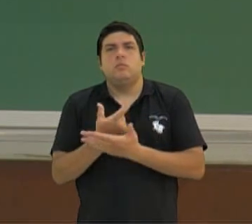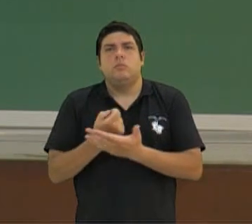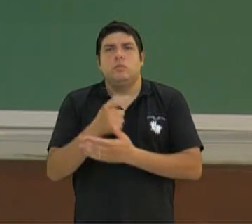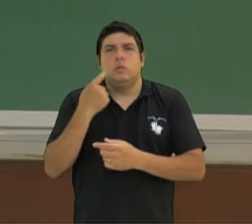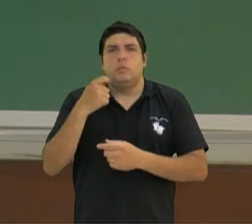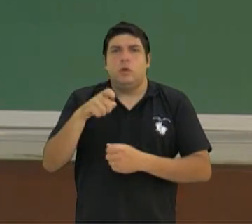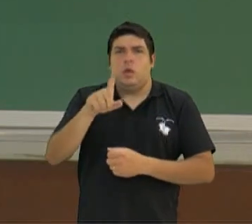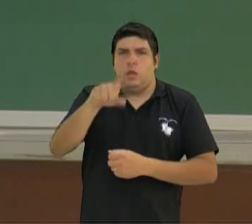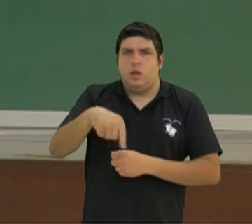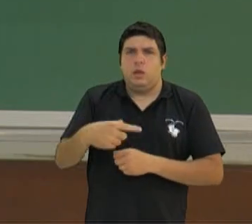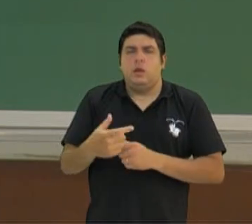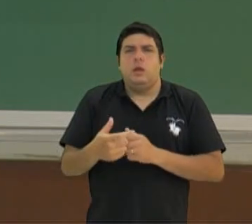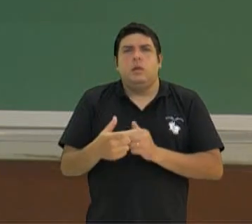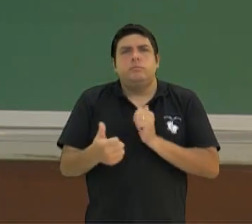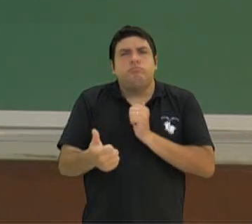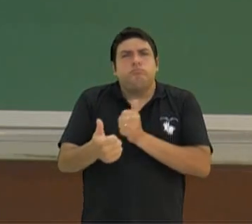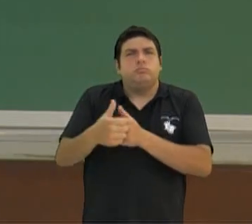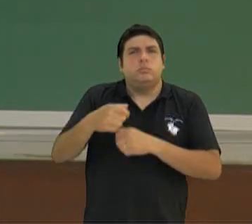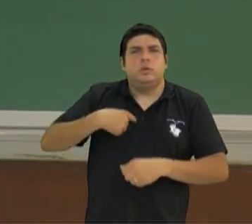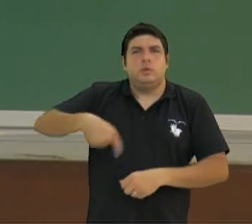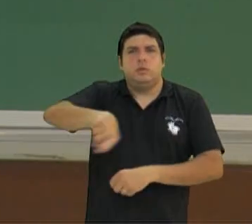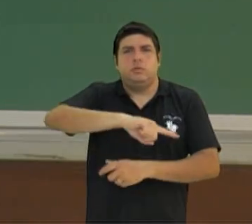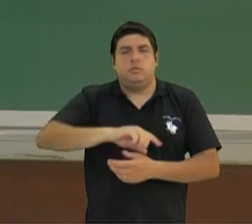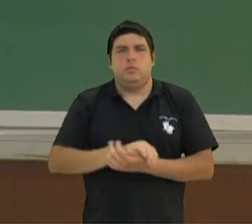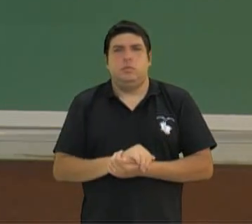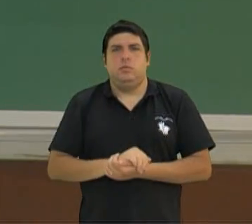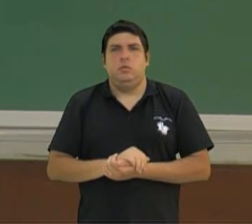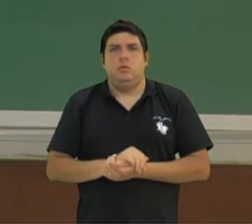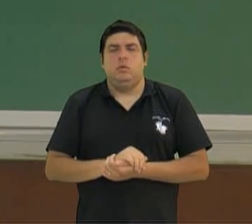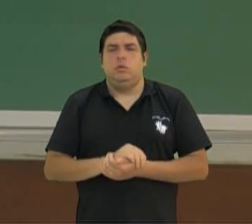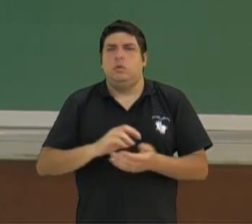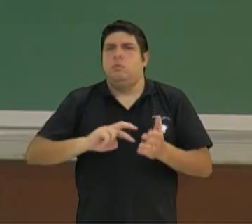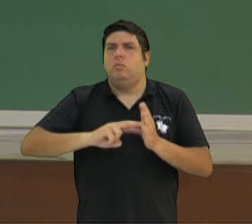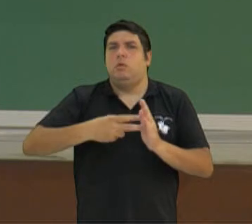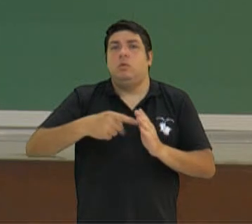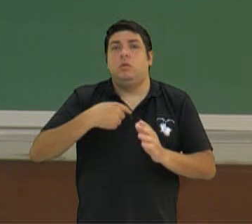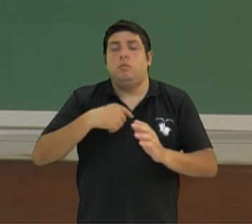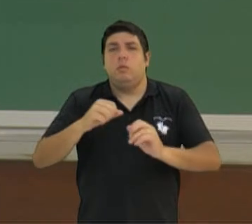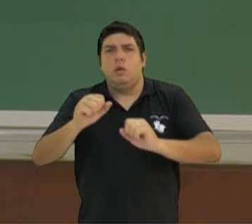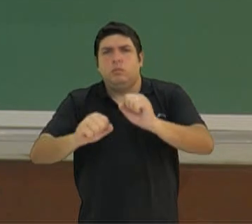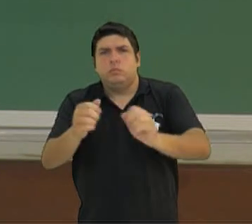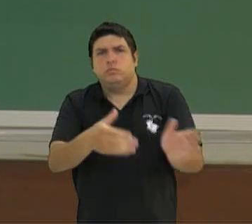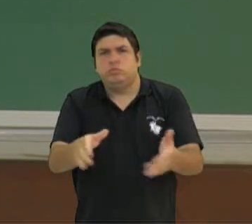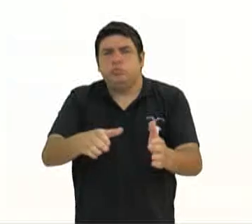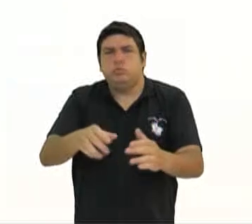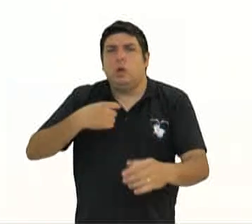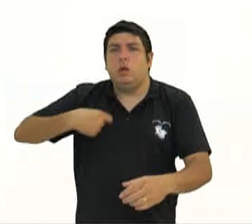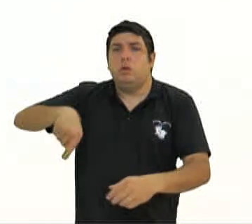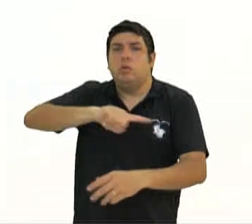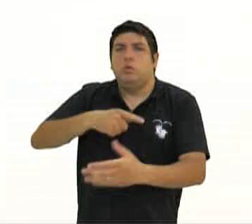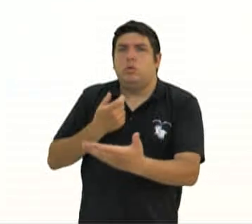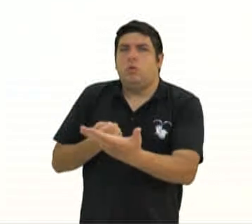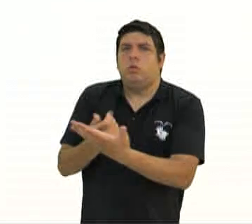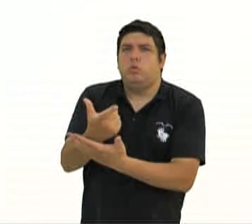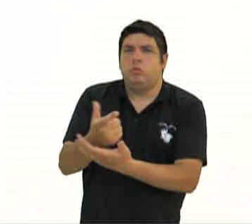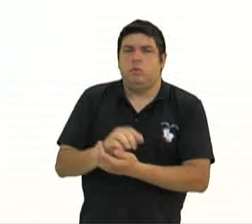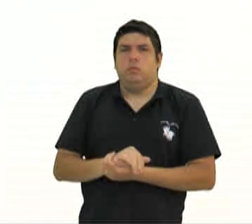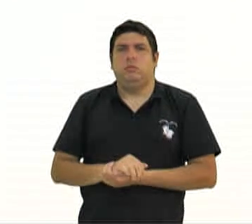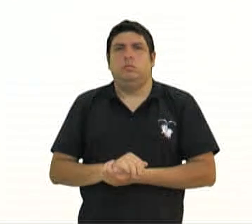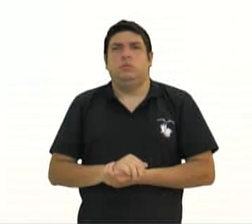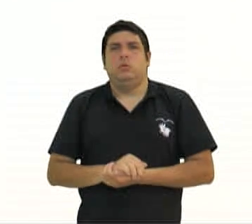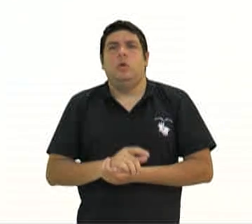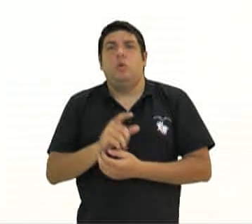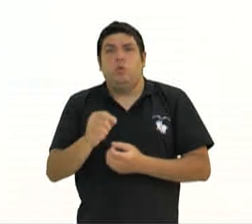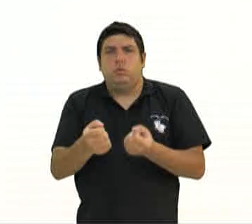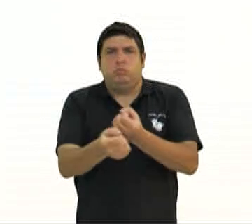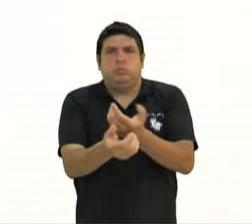de nós, vamos dizer assim, porque vão fabricar o que nós vamos consumir diretamente, né? Abastecem a população. Aí nós podemos